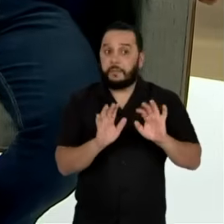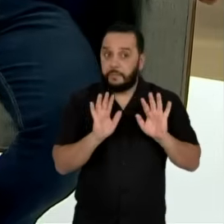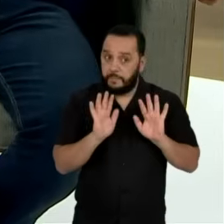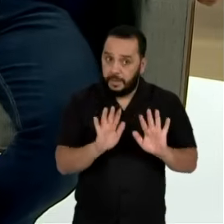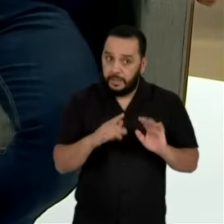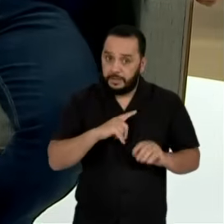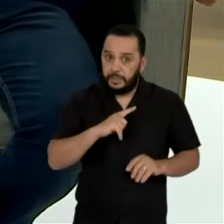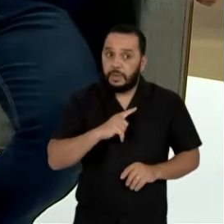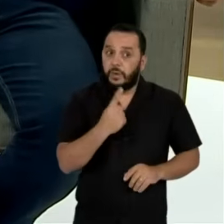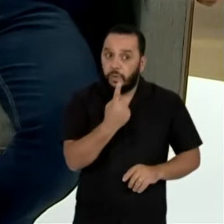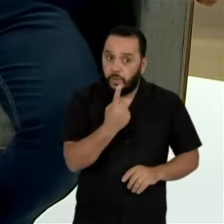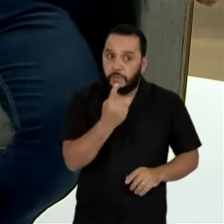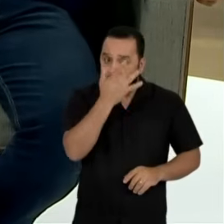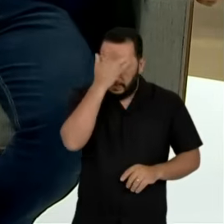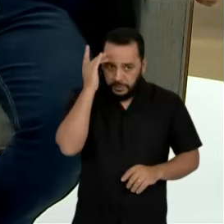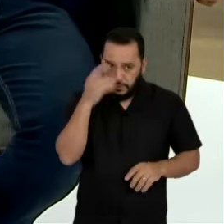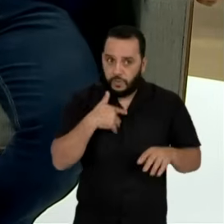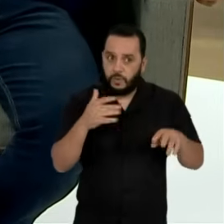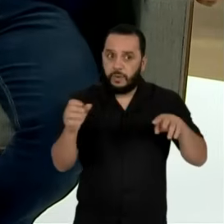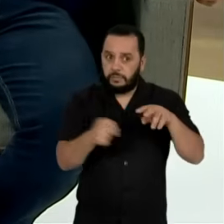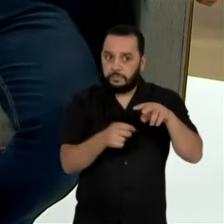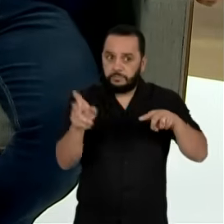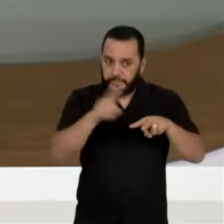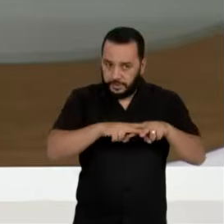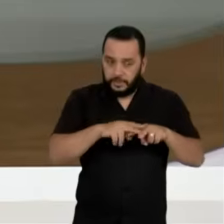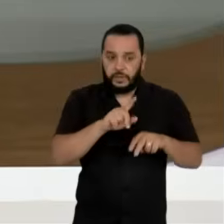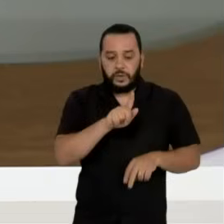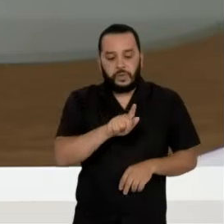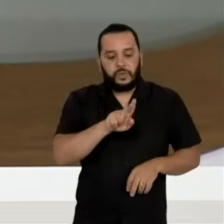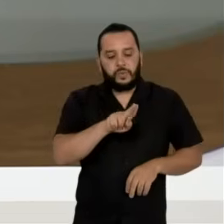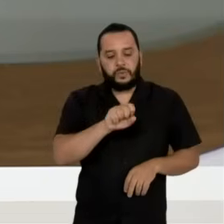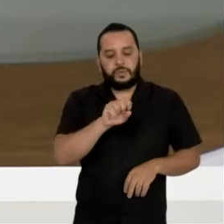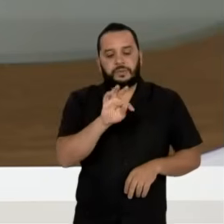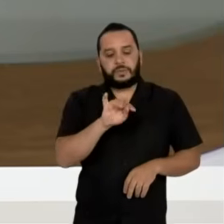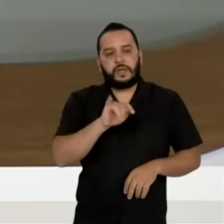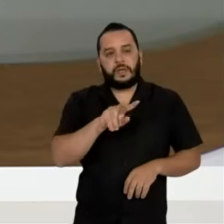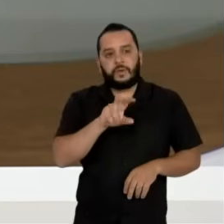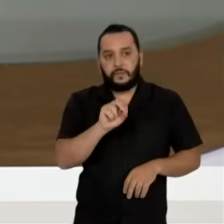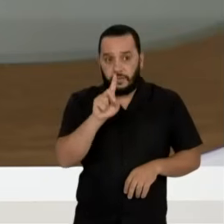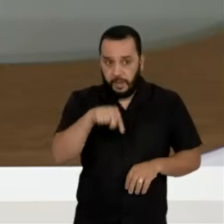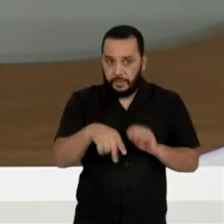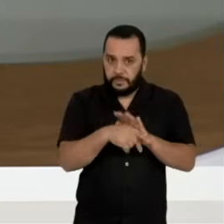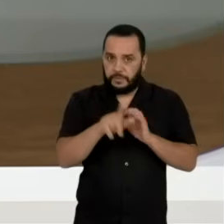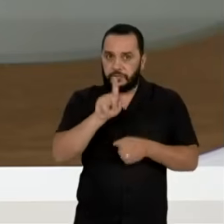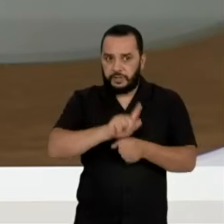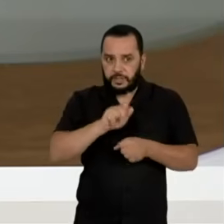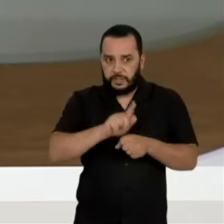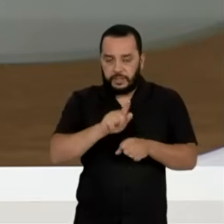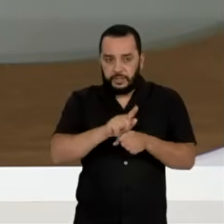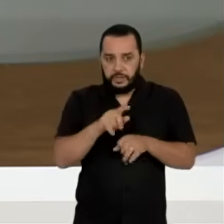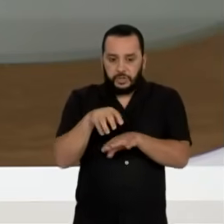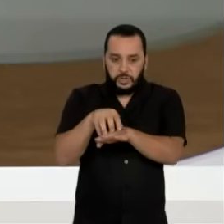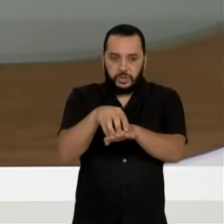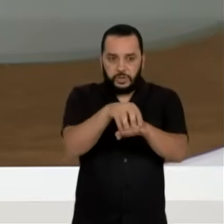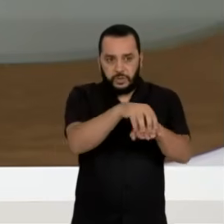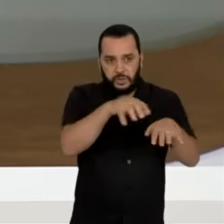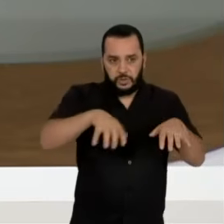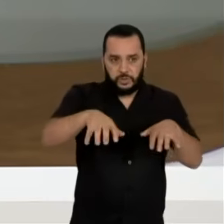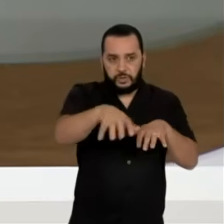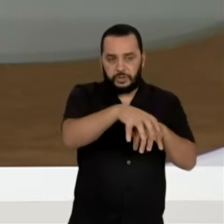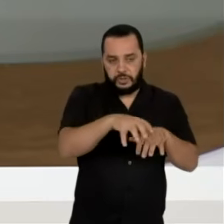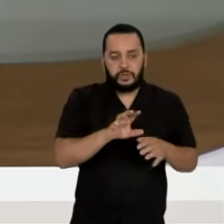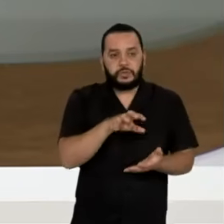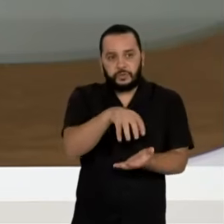dos brigadistas que foi preso, o Gustavo de Almeida Fernandes, ele é gerente de logística da sua entidade,